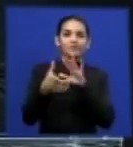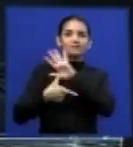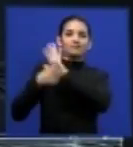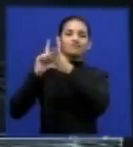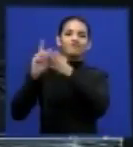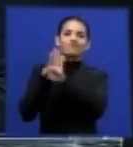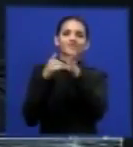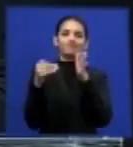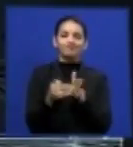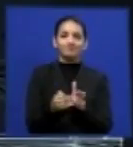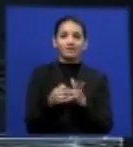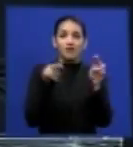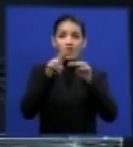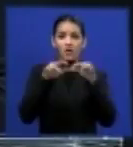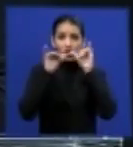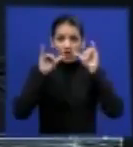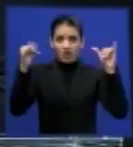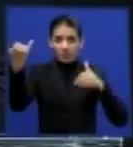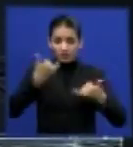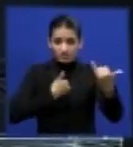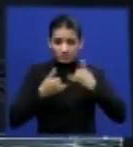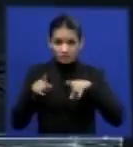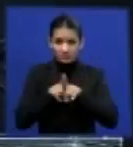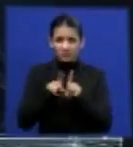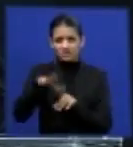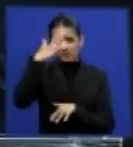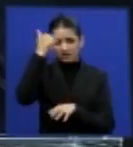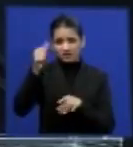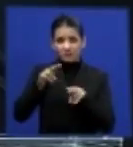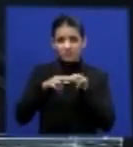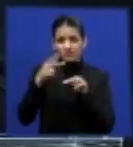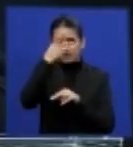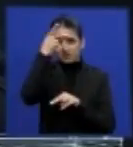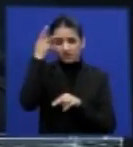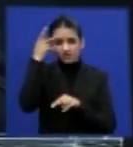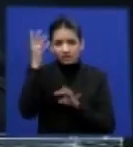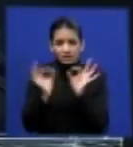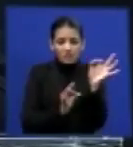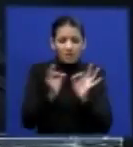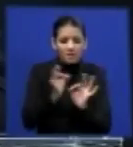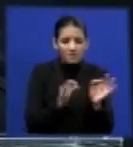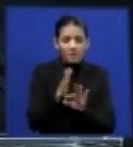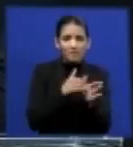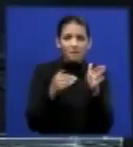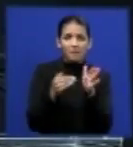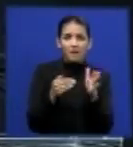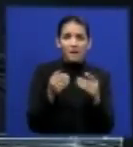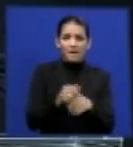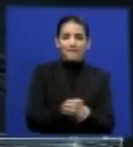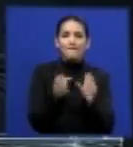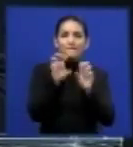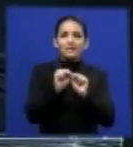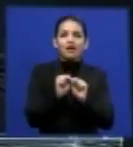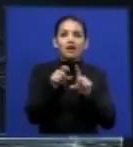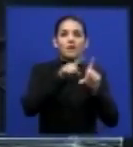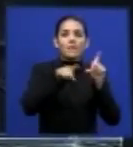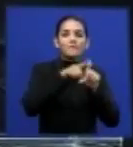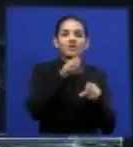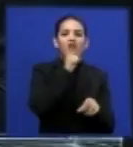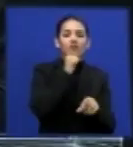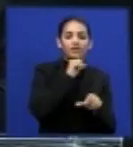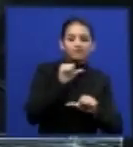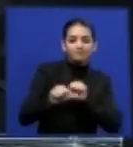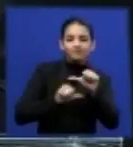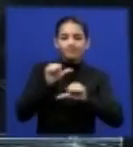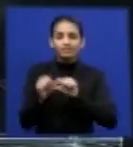acordo com informações dadas pelos próprios reformadores, parte dos pneus importados,